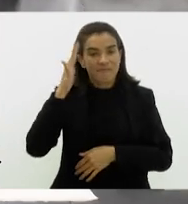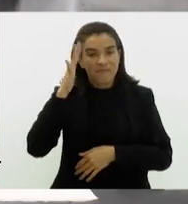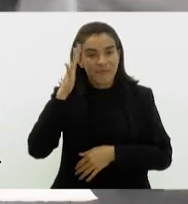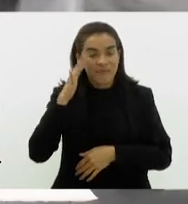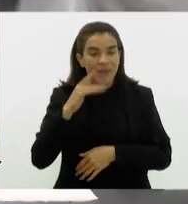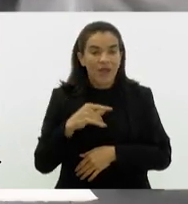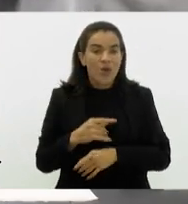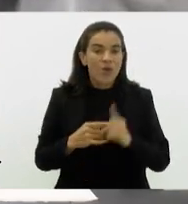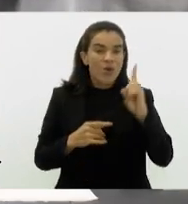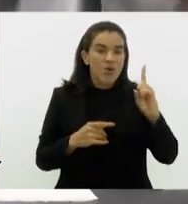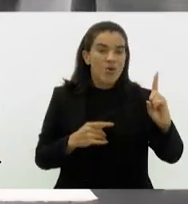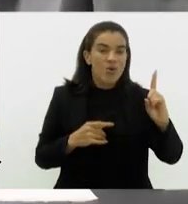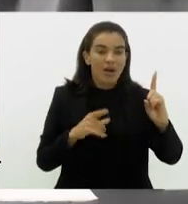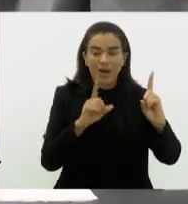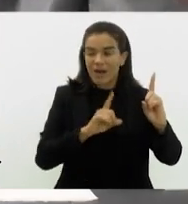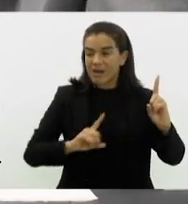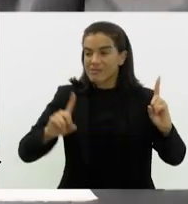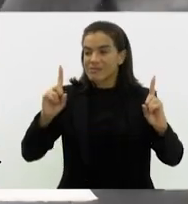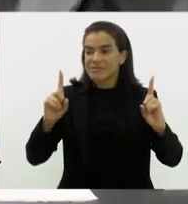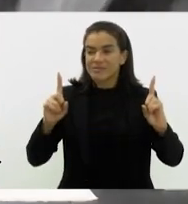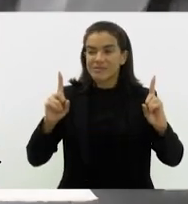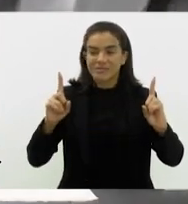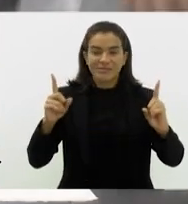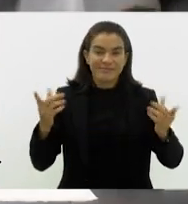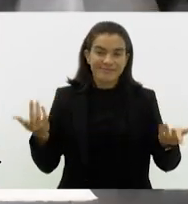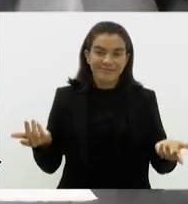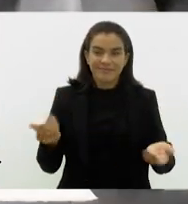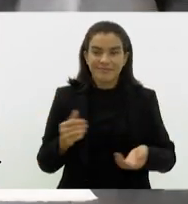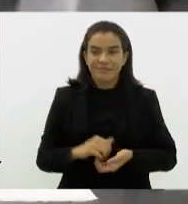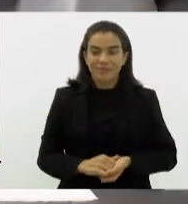uma pessoa, indicar alguém mais técnico, porque é homem ou mulher.